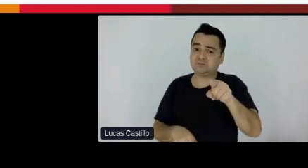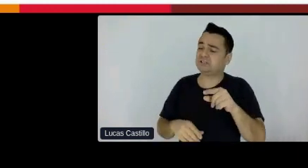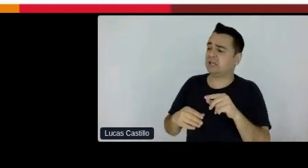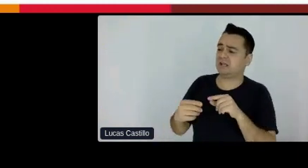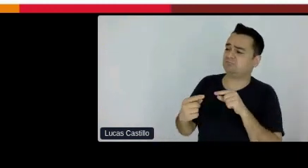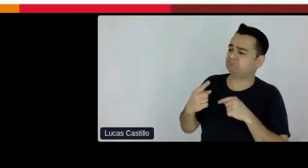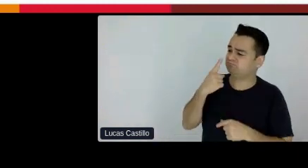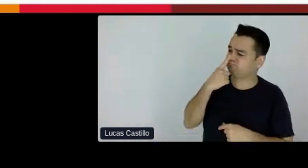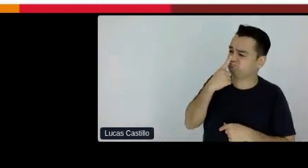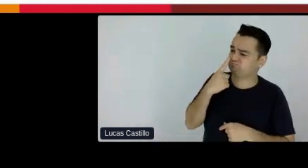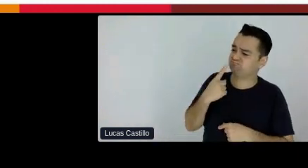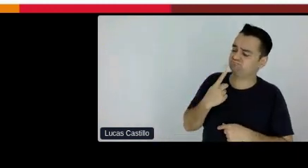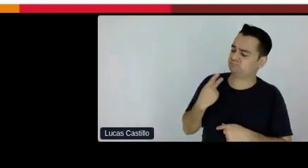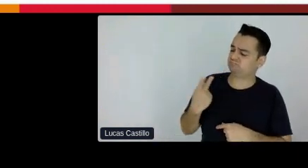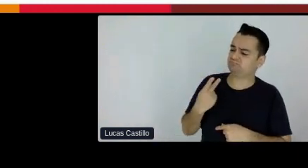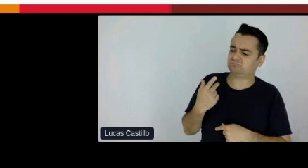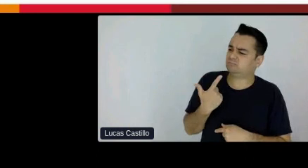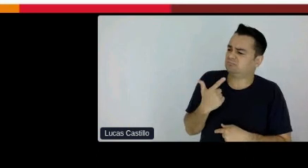marcador identitário.